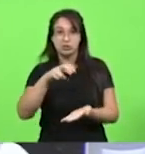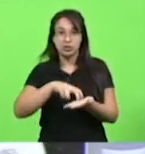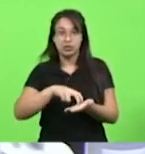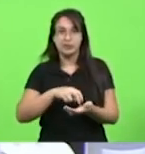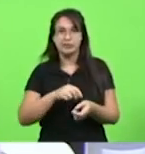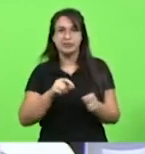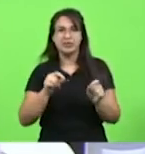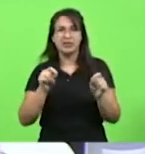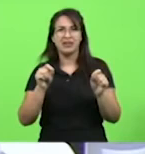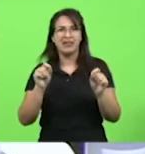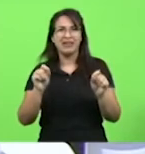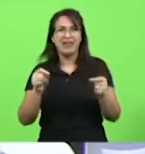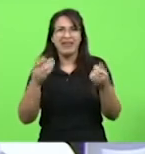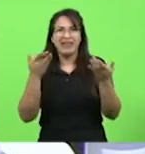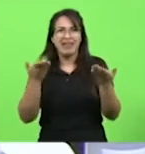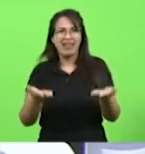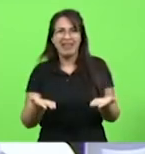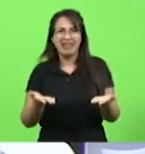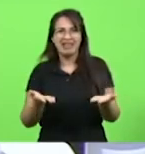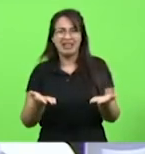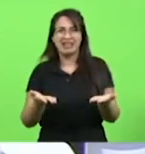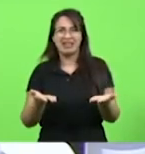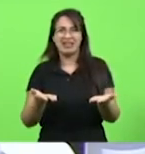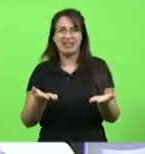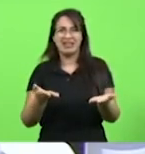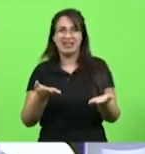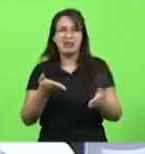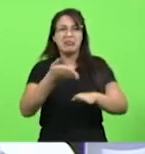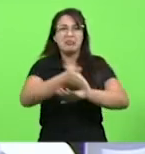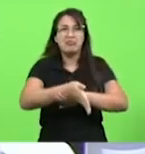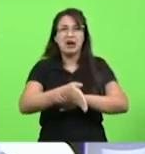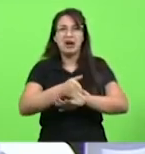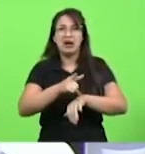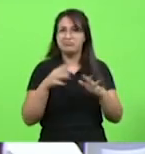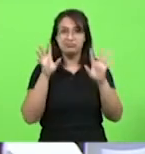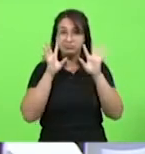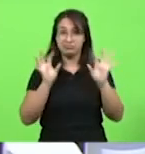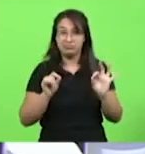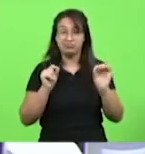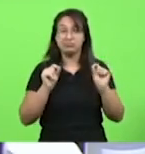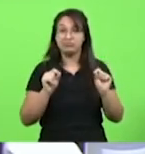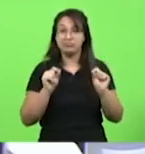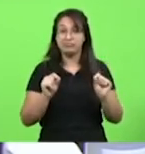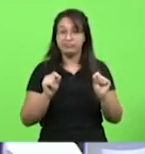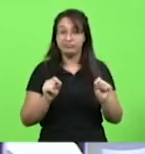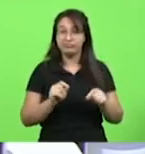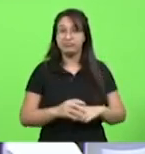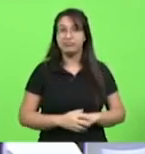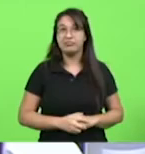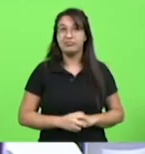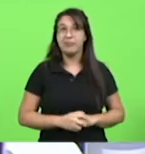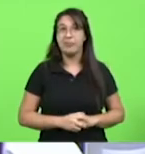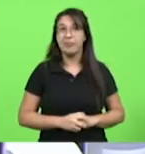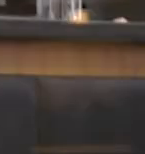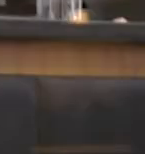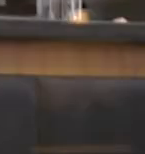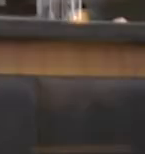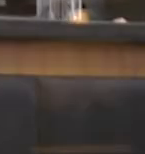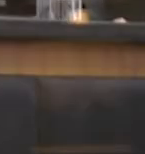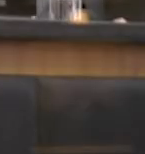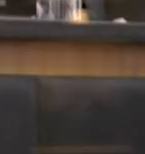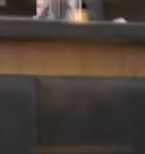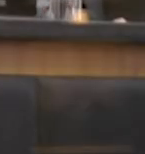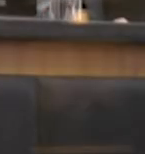saber quem que é o endemoniado que 6 horas da manhã vai chupar um sorvete e pedir uma pizza quem que é o imbecil que faz uma coisa dessas